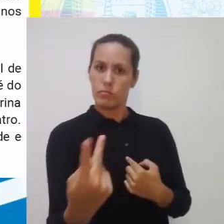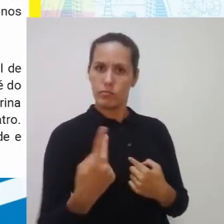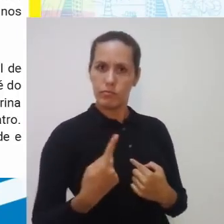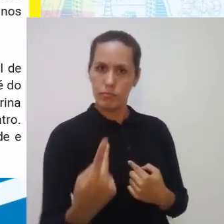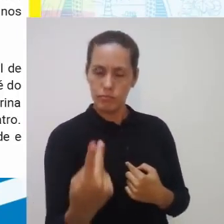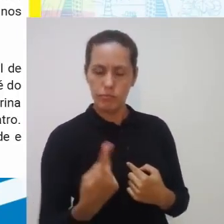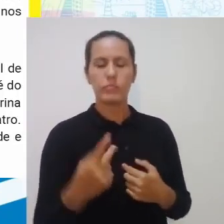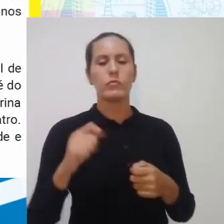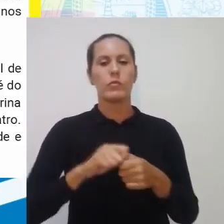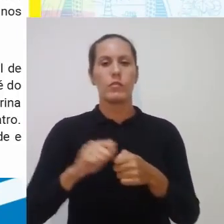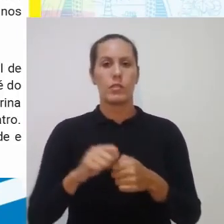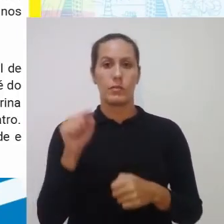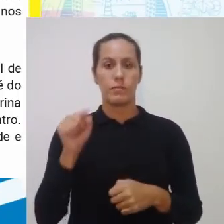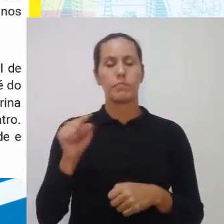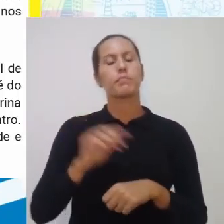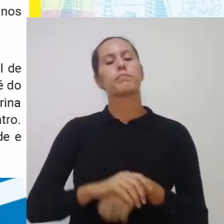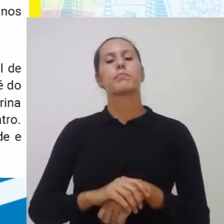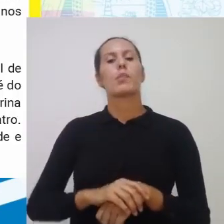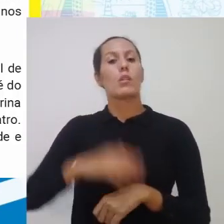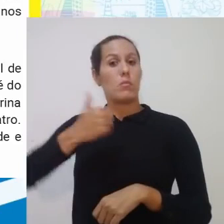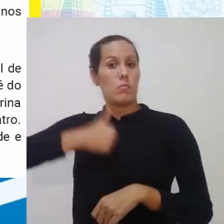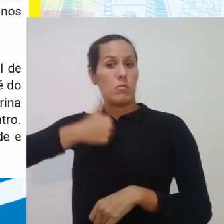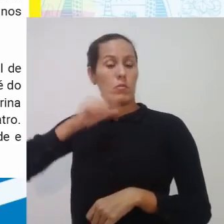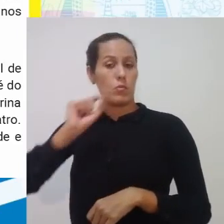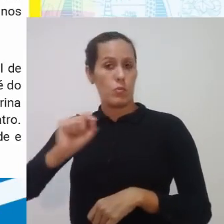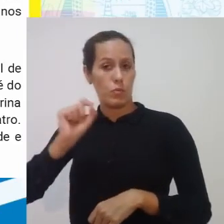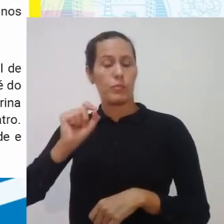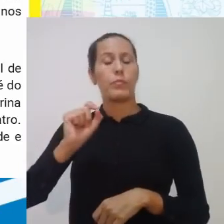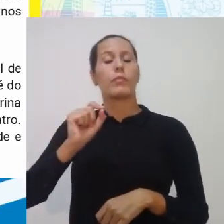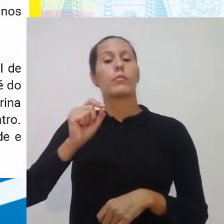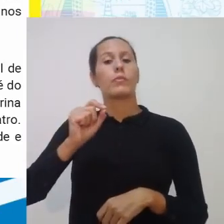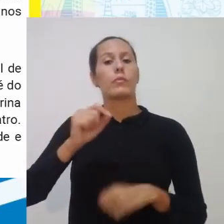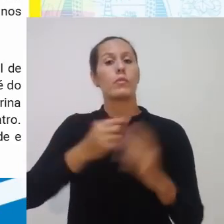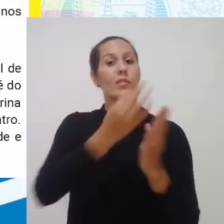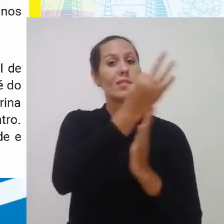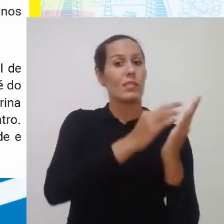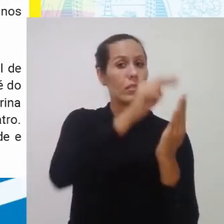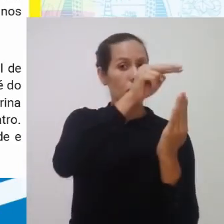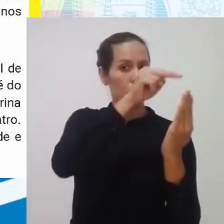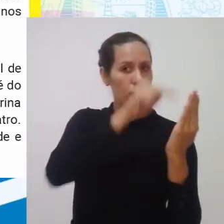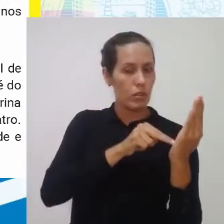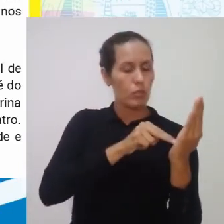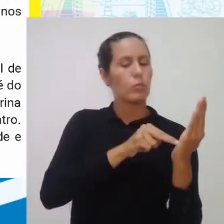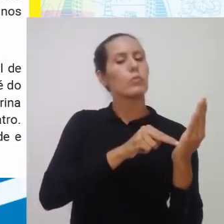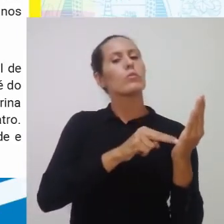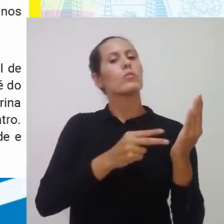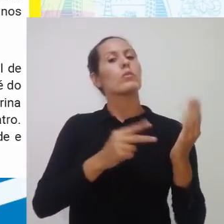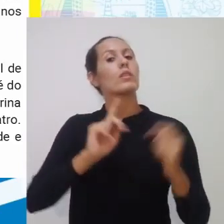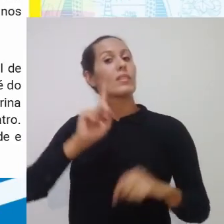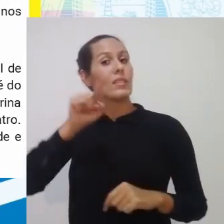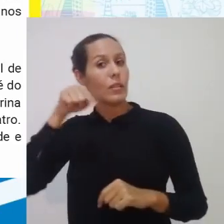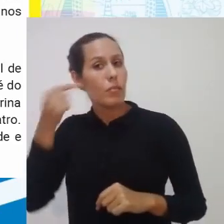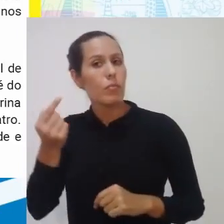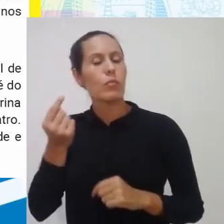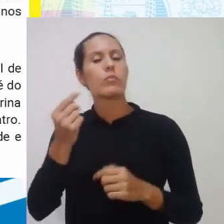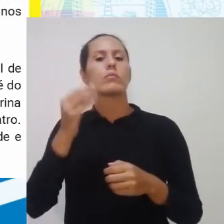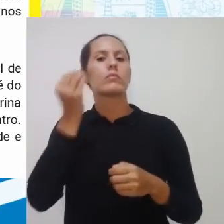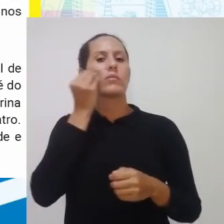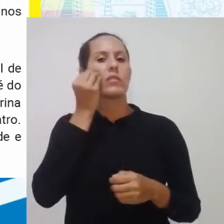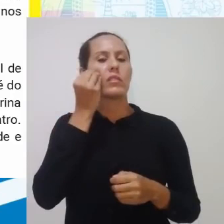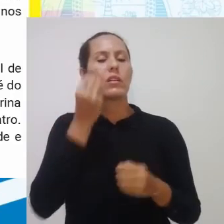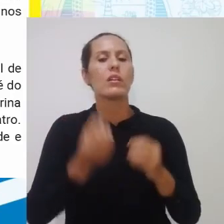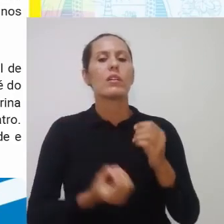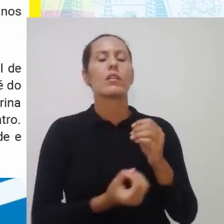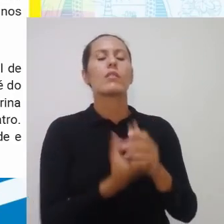desafio meu e seu. A gente vai fazer isso. Então, primeiro, a gente vai fazer a leitura do texto juntos e depois vamos